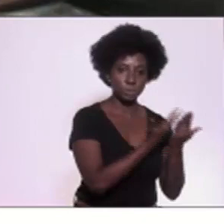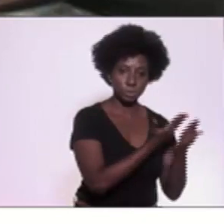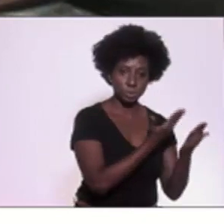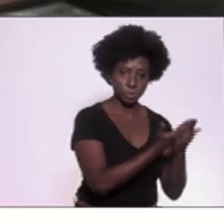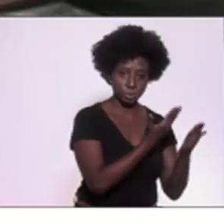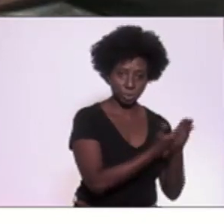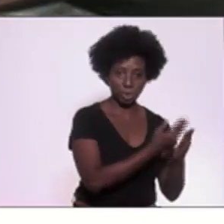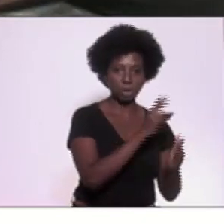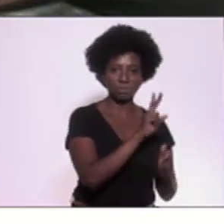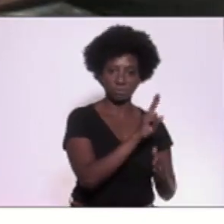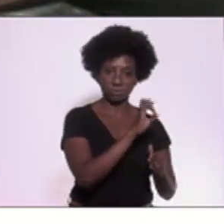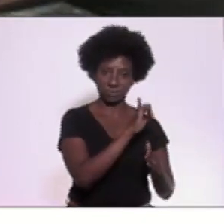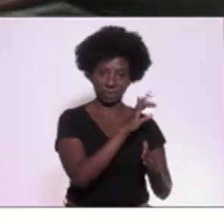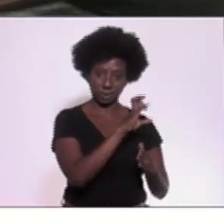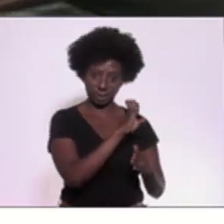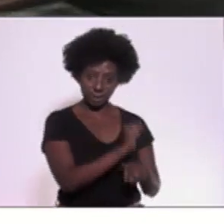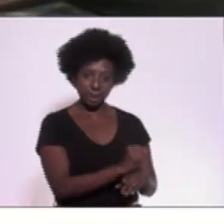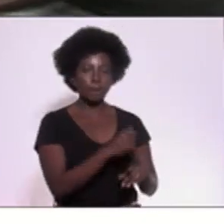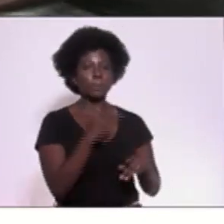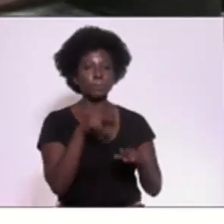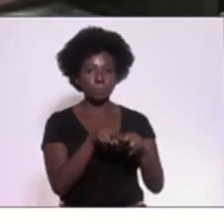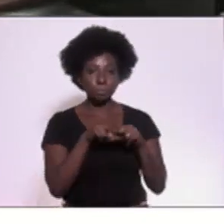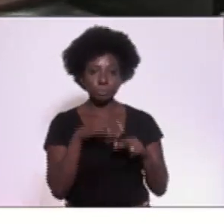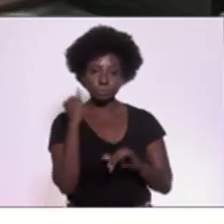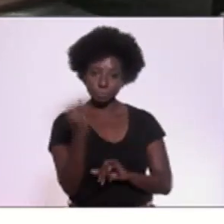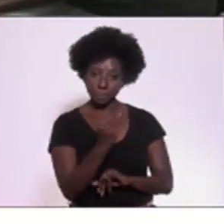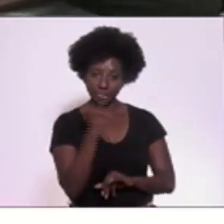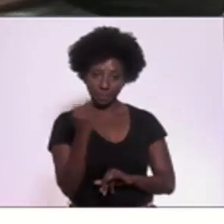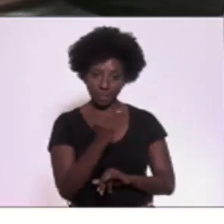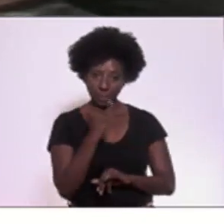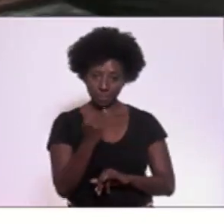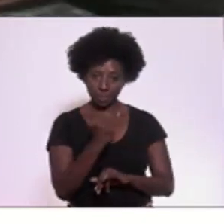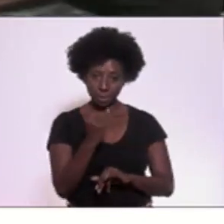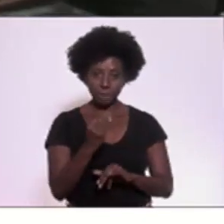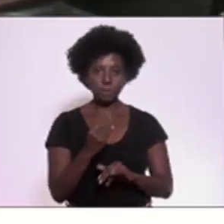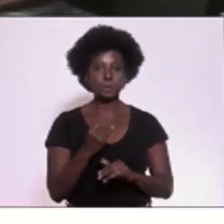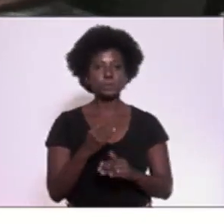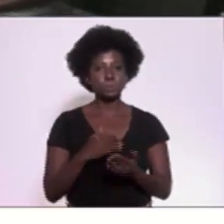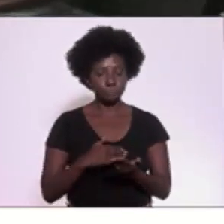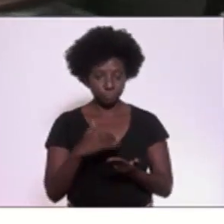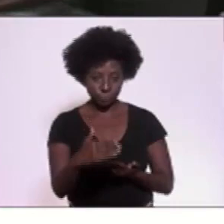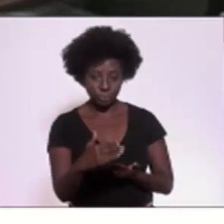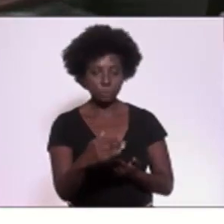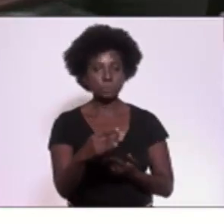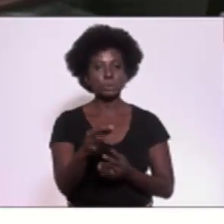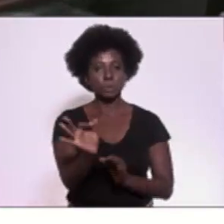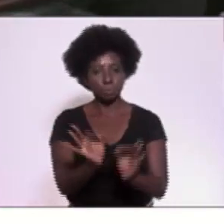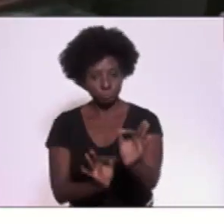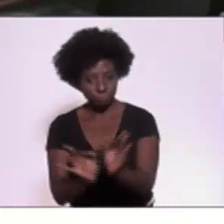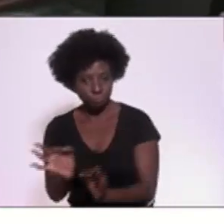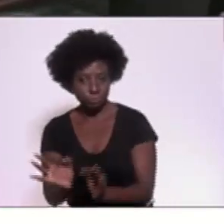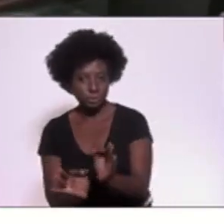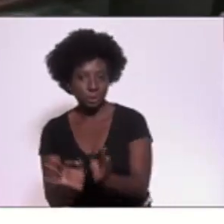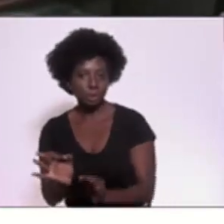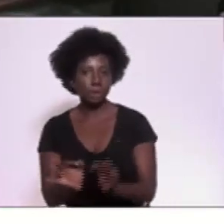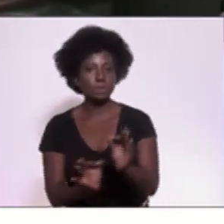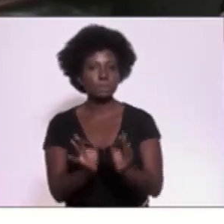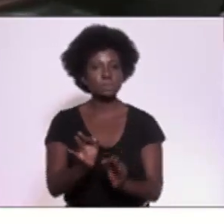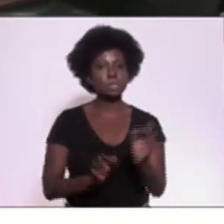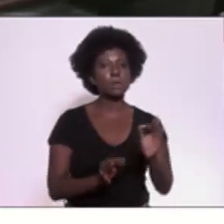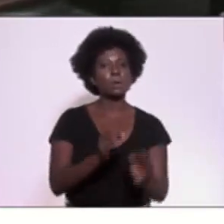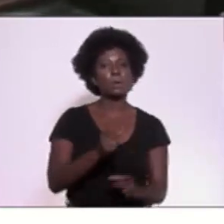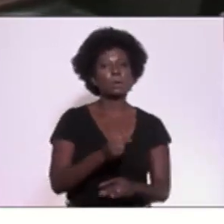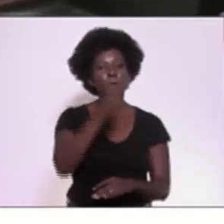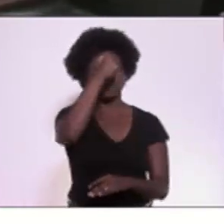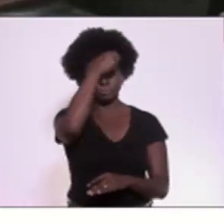Estadual Menezes Vieira. É importante num processo que a gente defende de reorganização da rede pública na